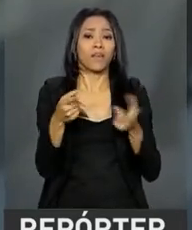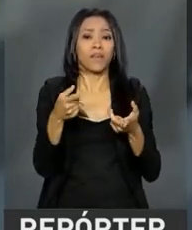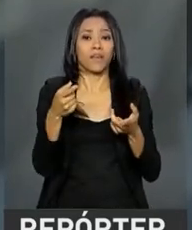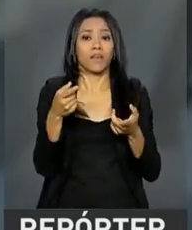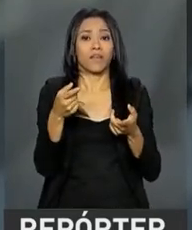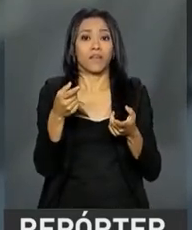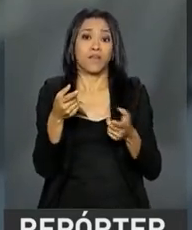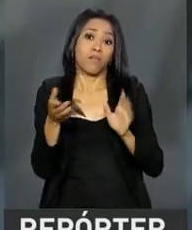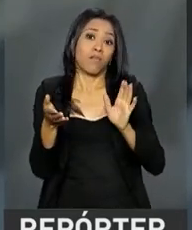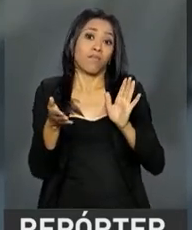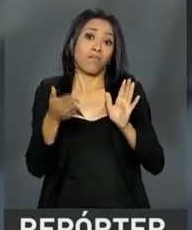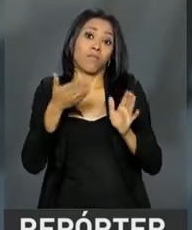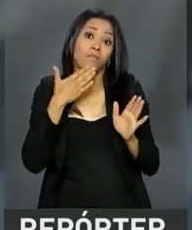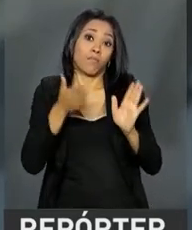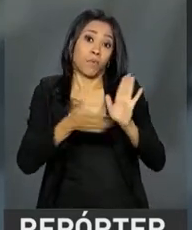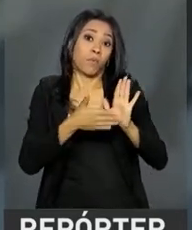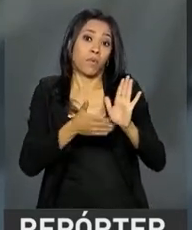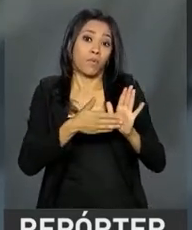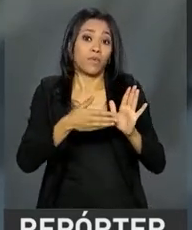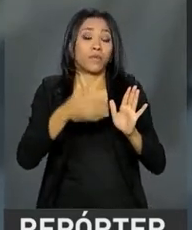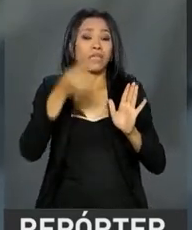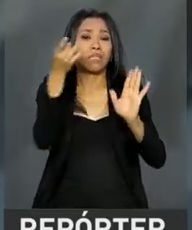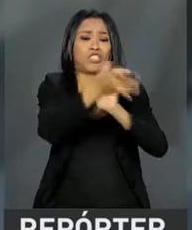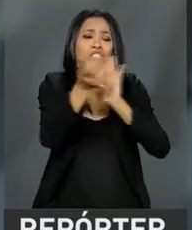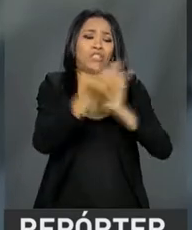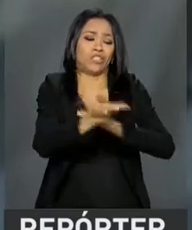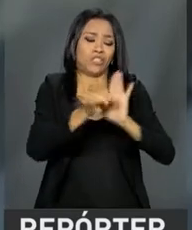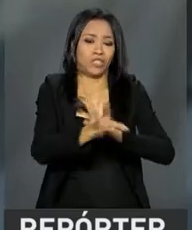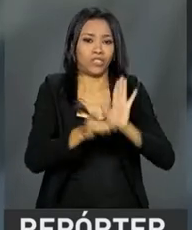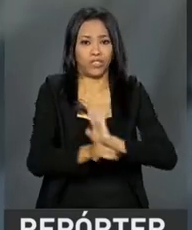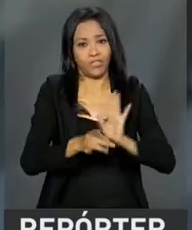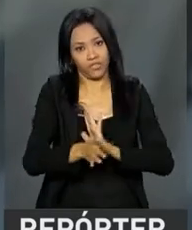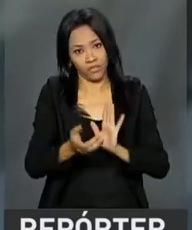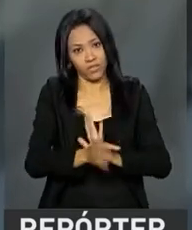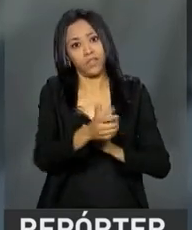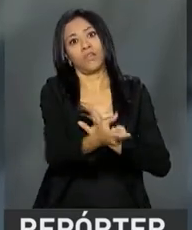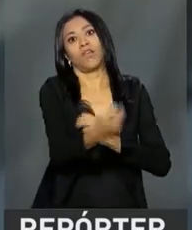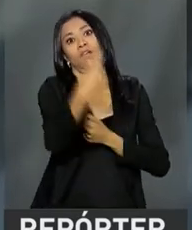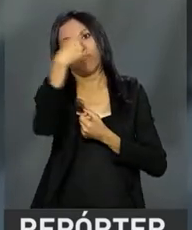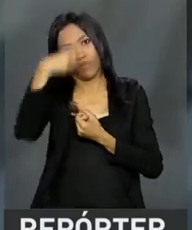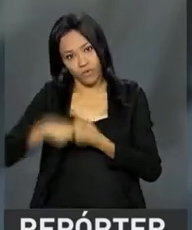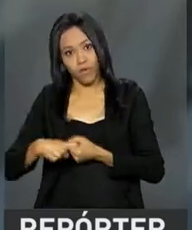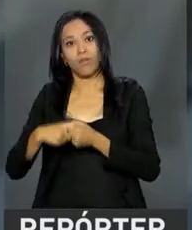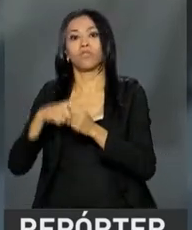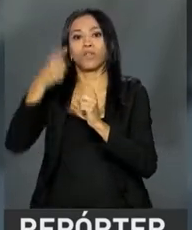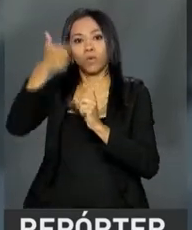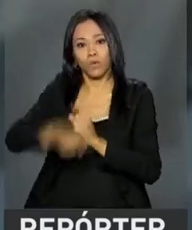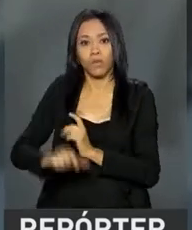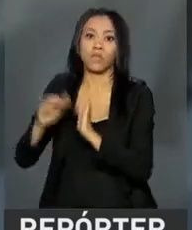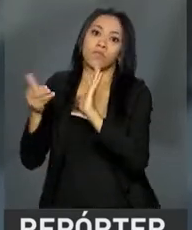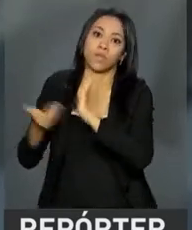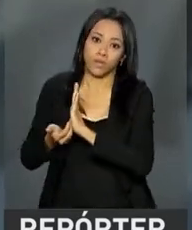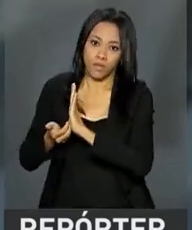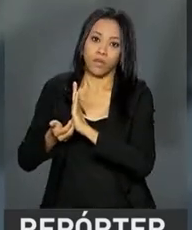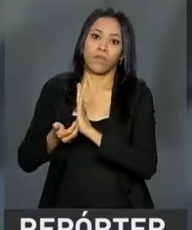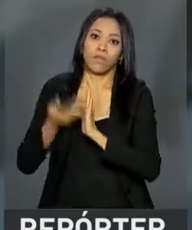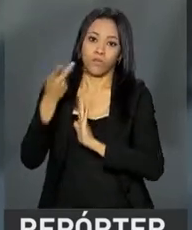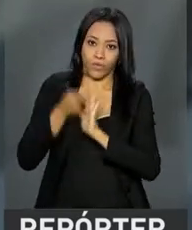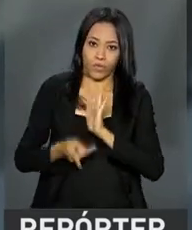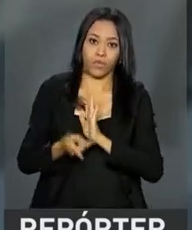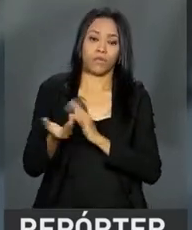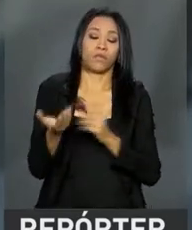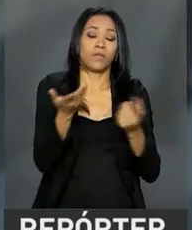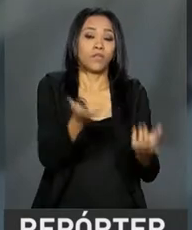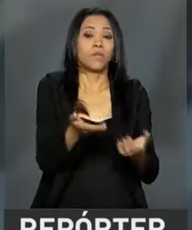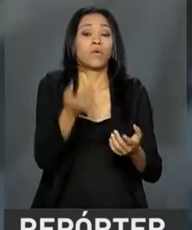propondo a rejeição de todas as emendas e evitando o retorno desse projeto à câmara dos deputados o pelo acordo feito